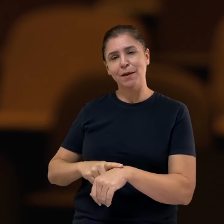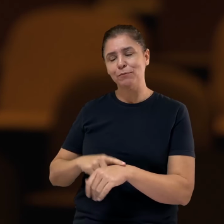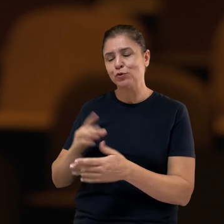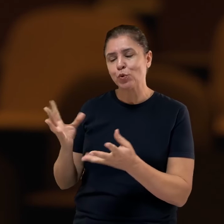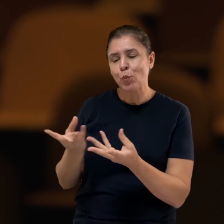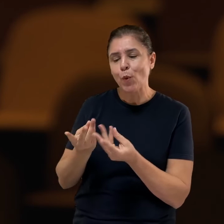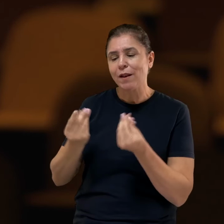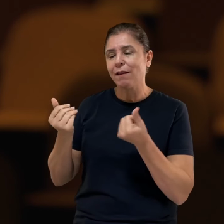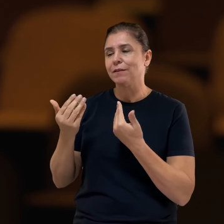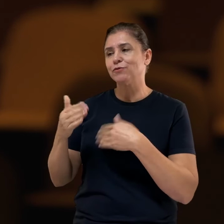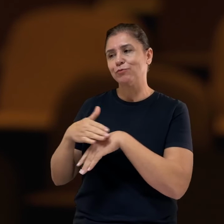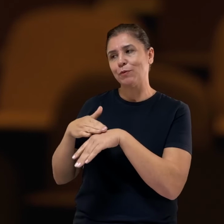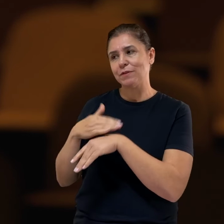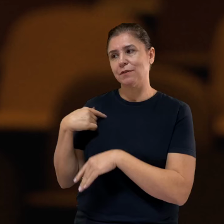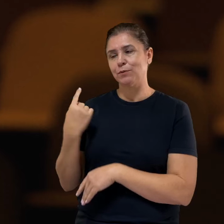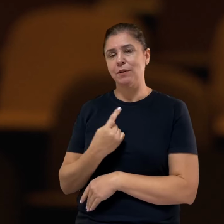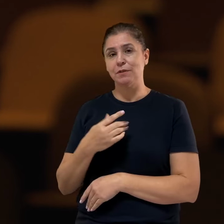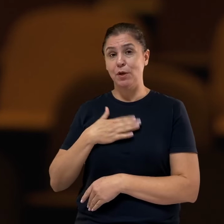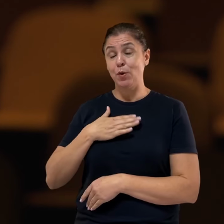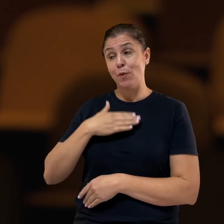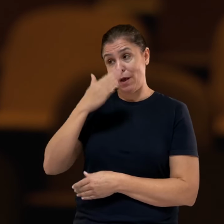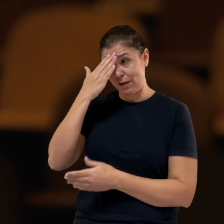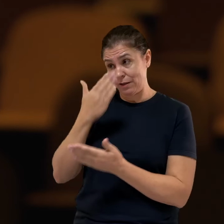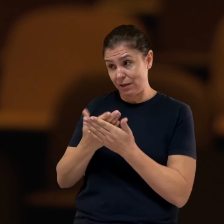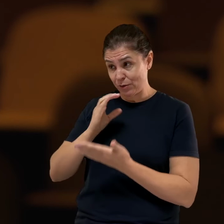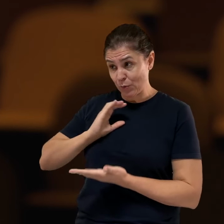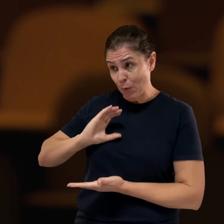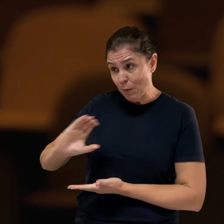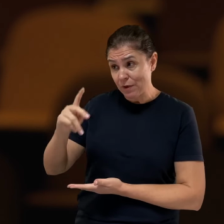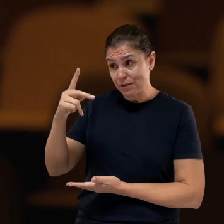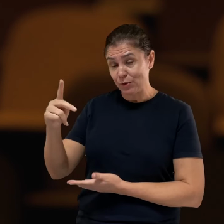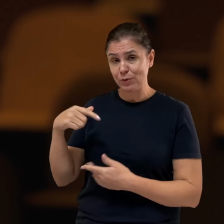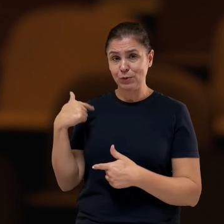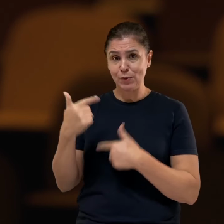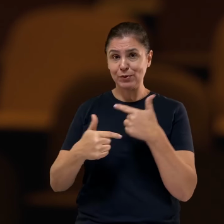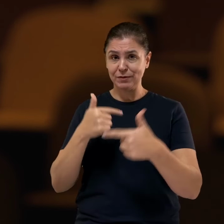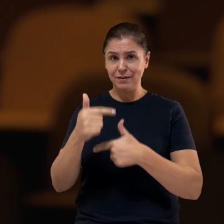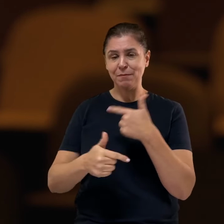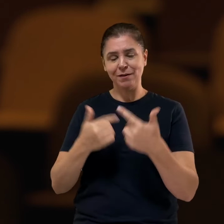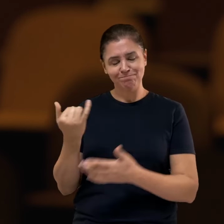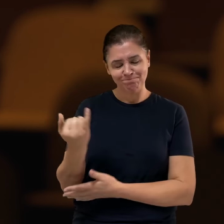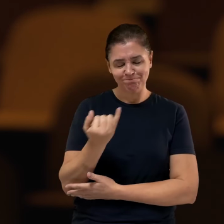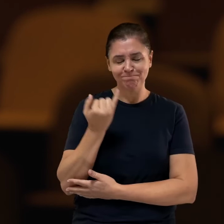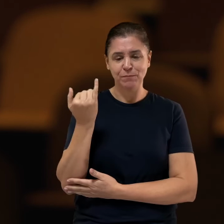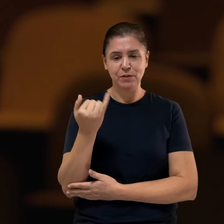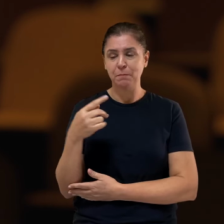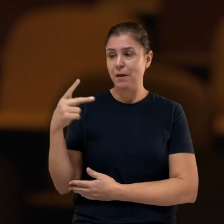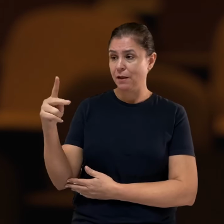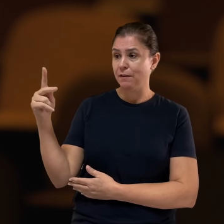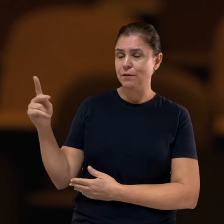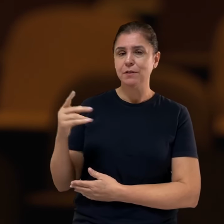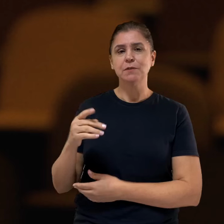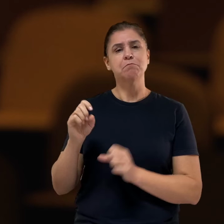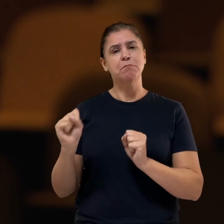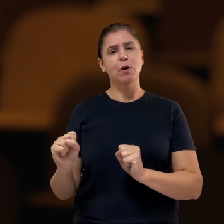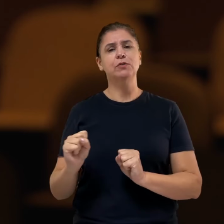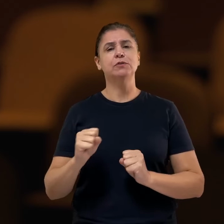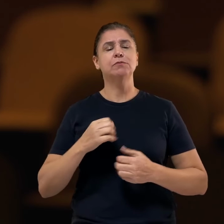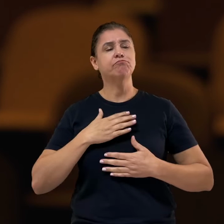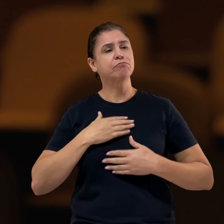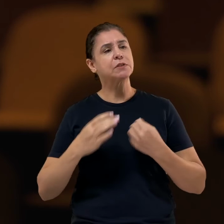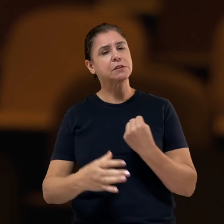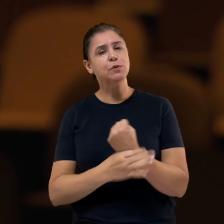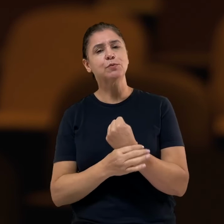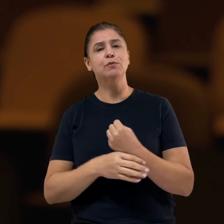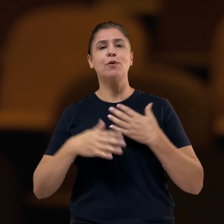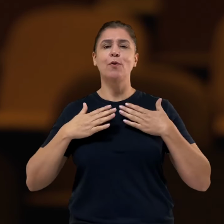qualidade em conversar conosco, agradeço a sua confiança no nosso trabalho também, isso é muito importante, para que vocês possam sentir seguros